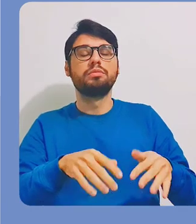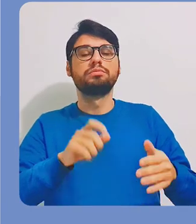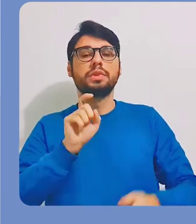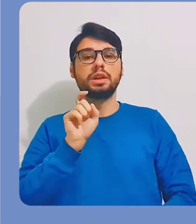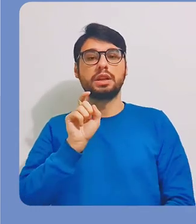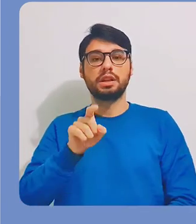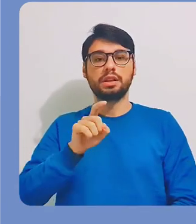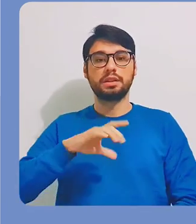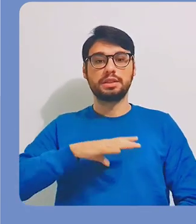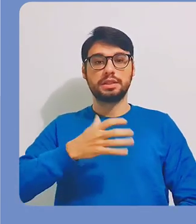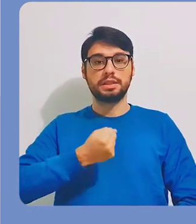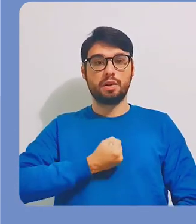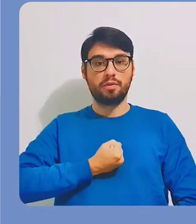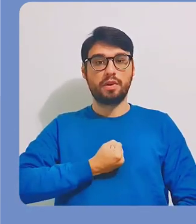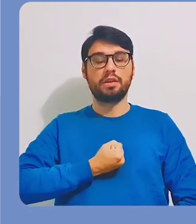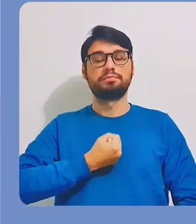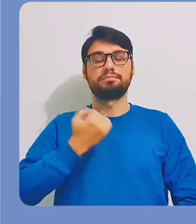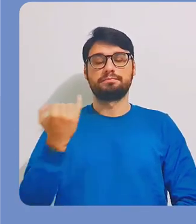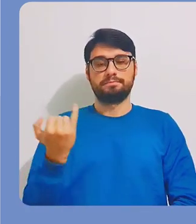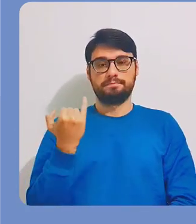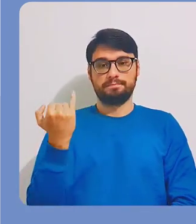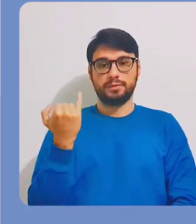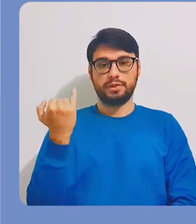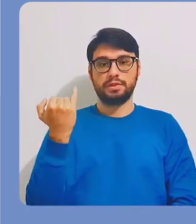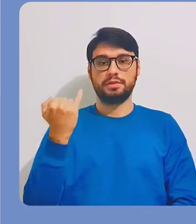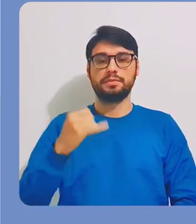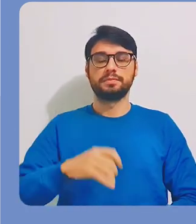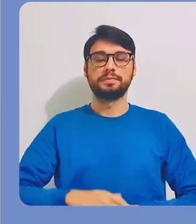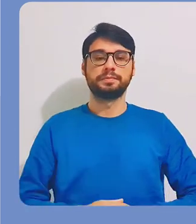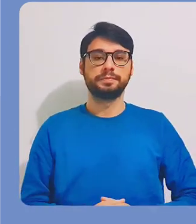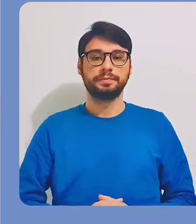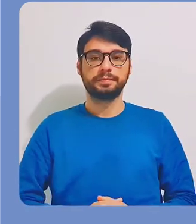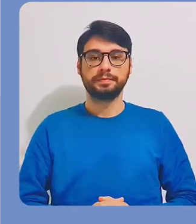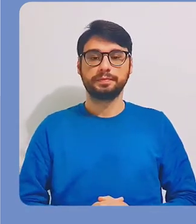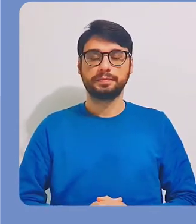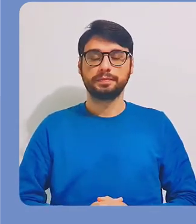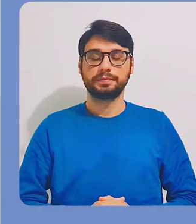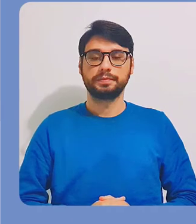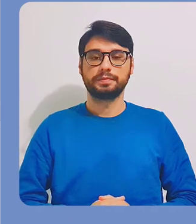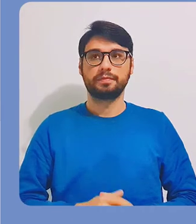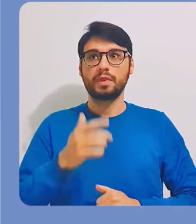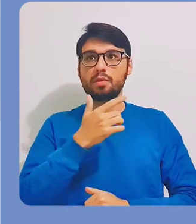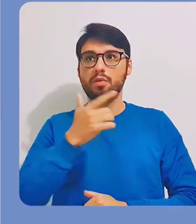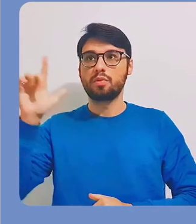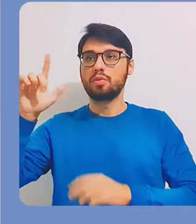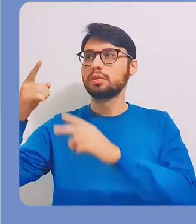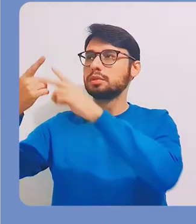faz as alterações e ao final você vai clicar em salvar alterações.